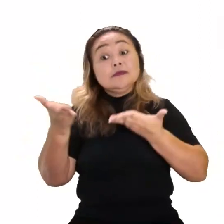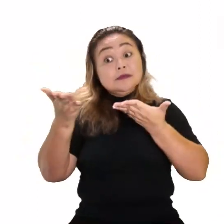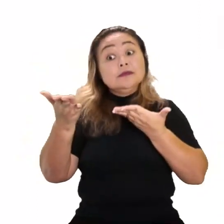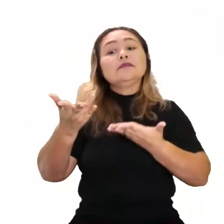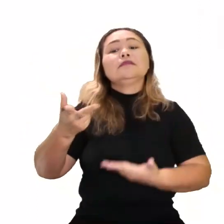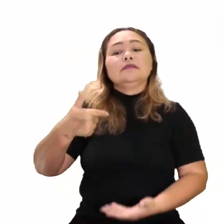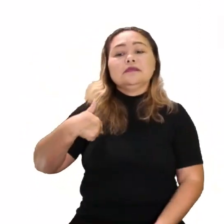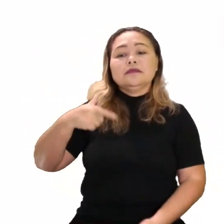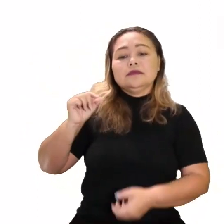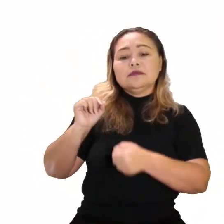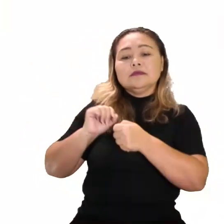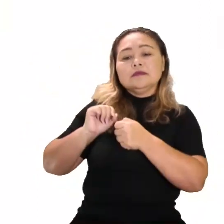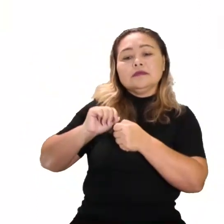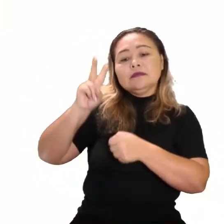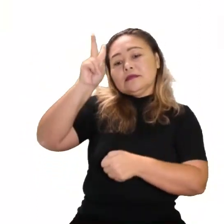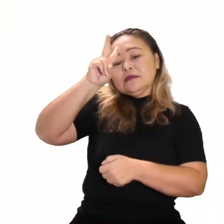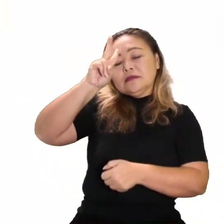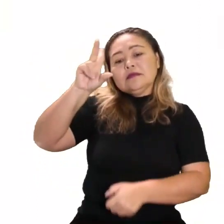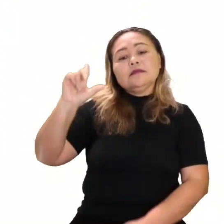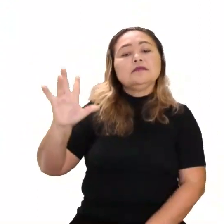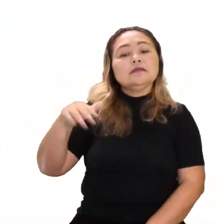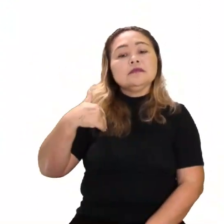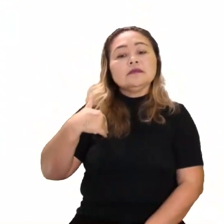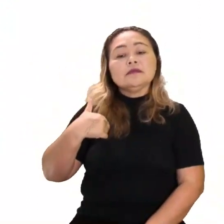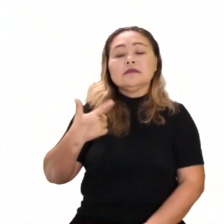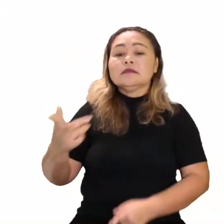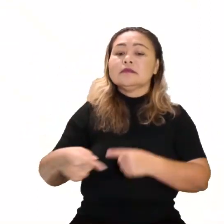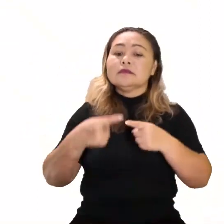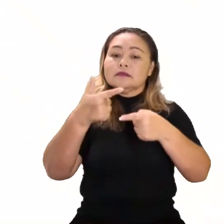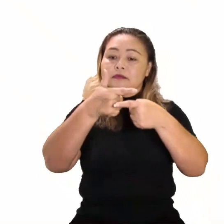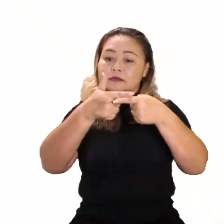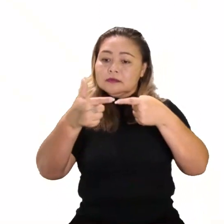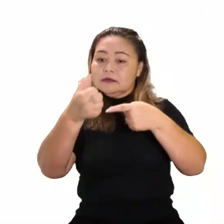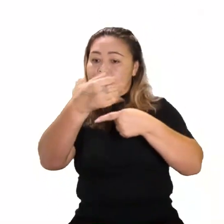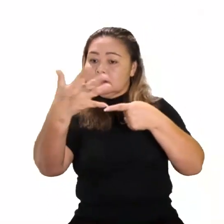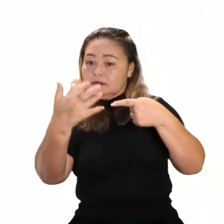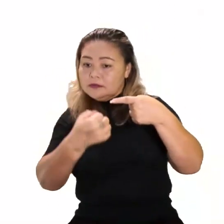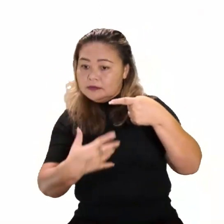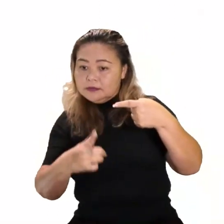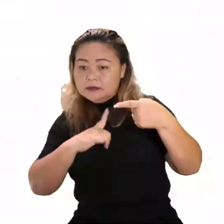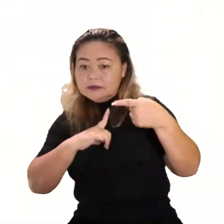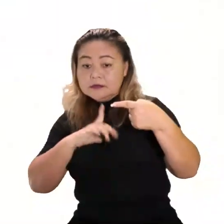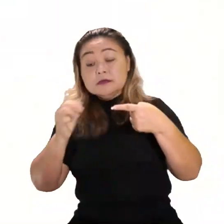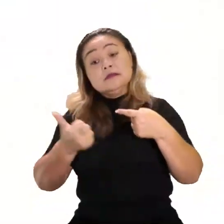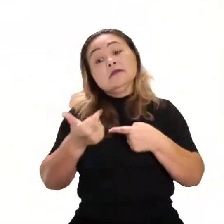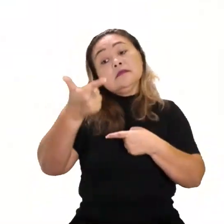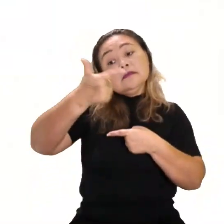de relembrar. Então, se a gente tem divisão por fração, a gente repete o primeiro e